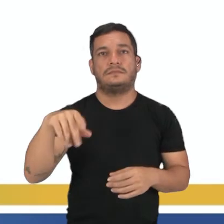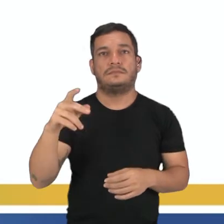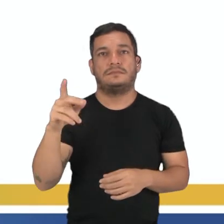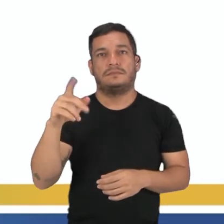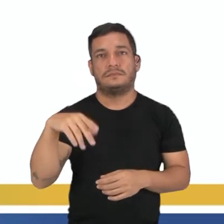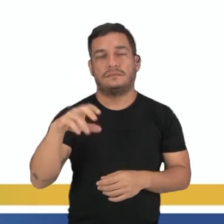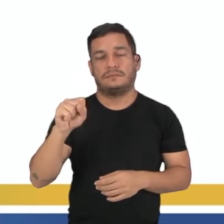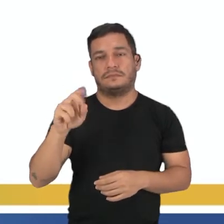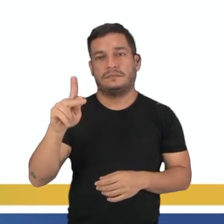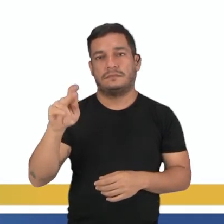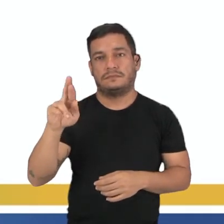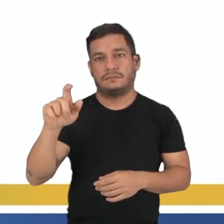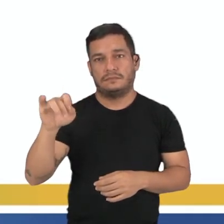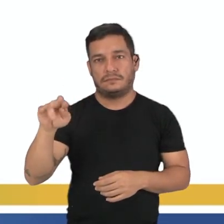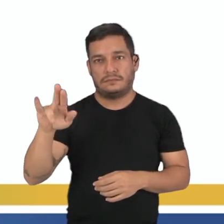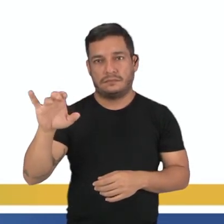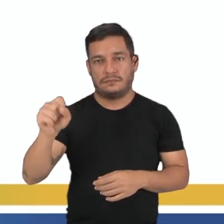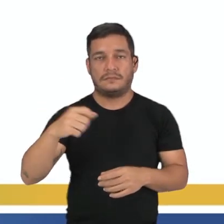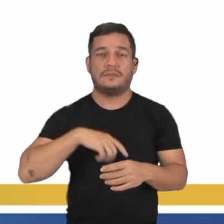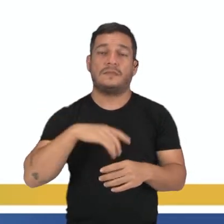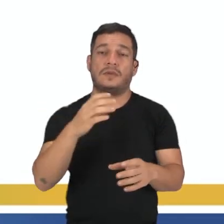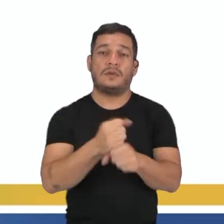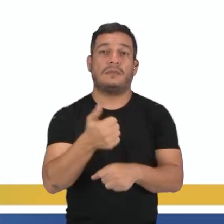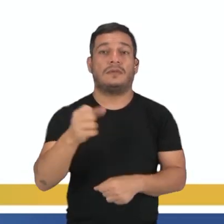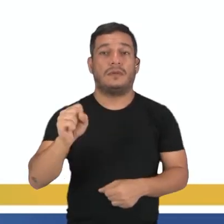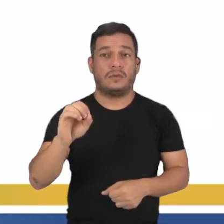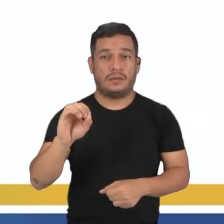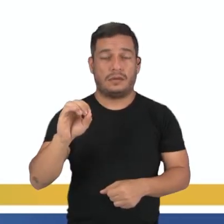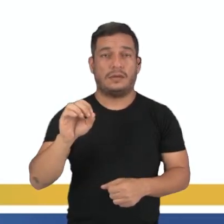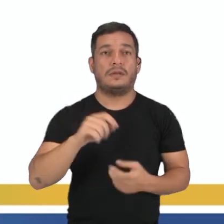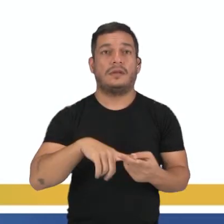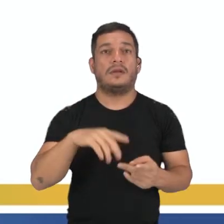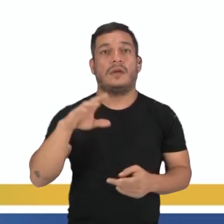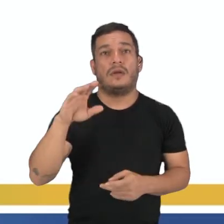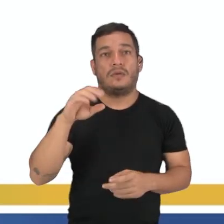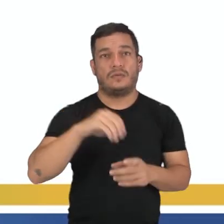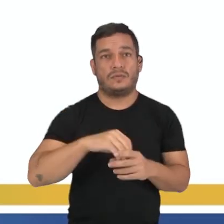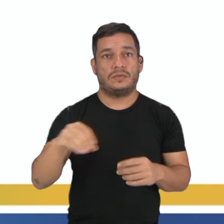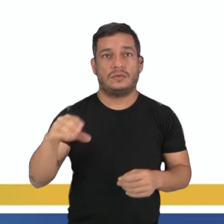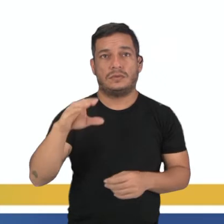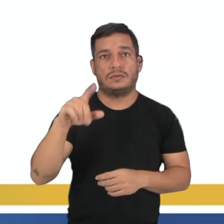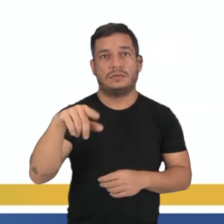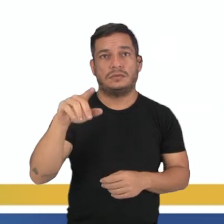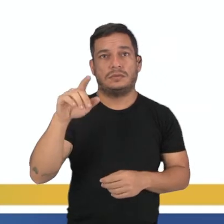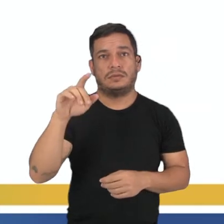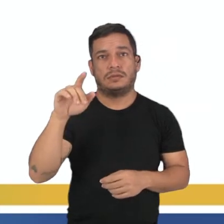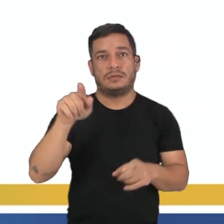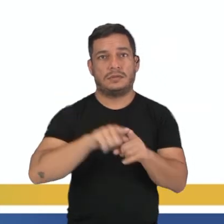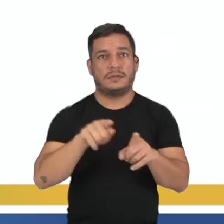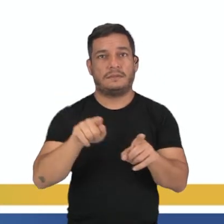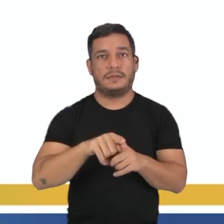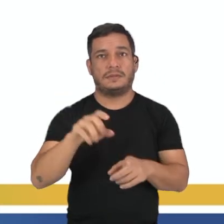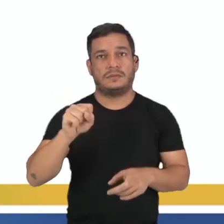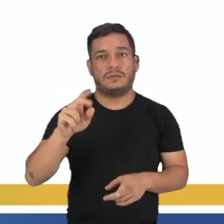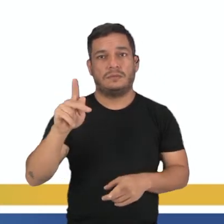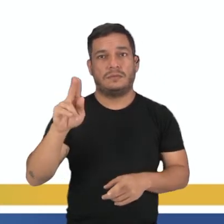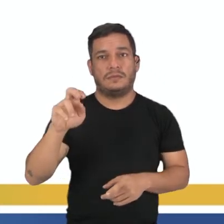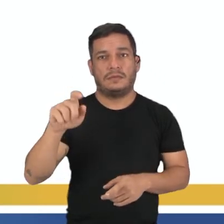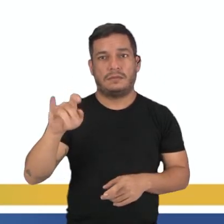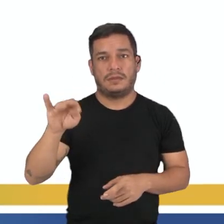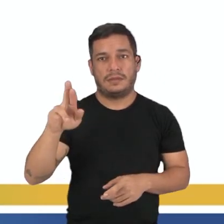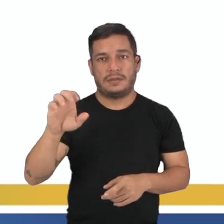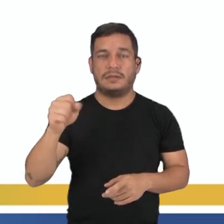são suplementares, né? Eles somam 180 graus, e os colaterais externos também são suplementares, né? Também